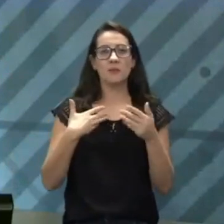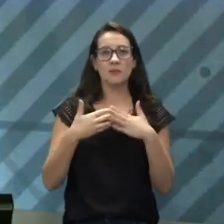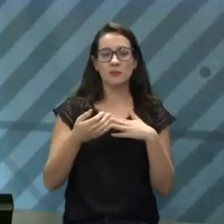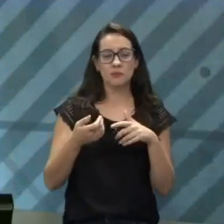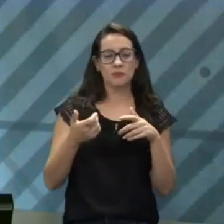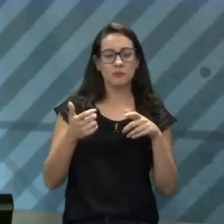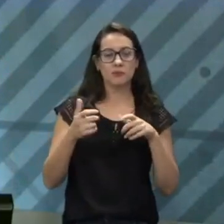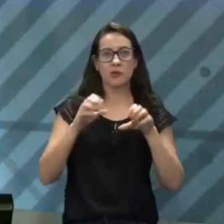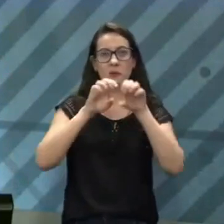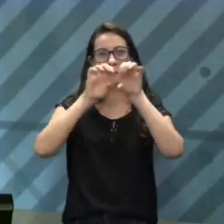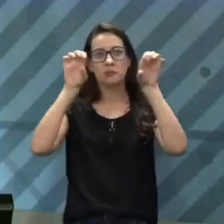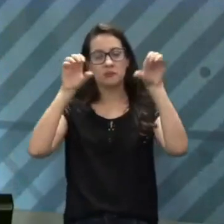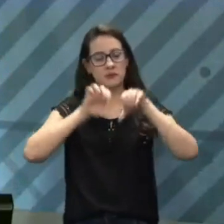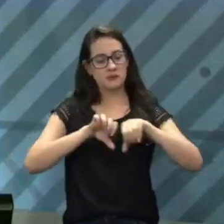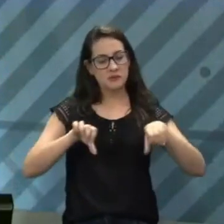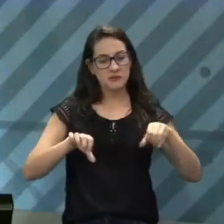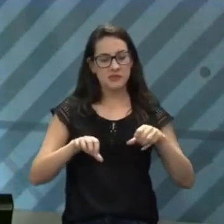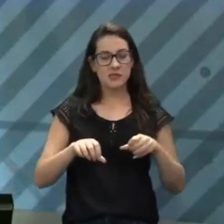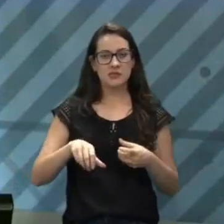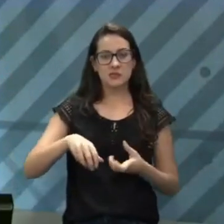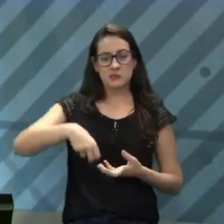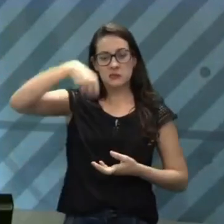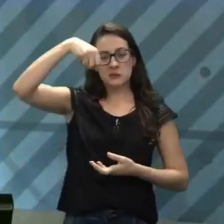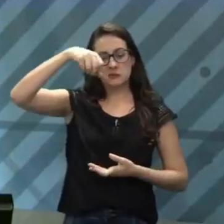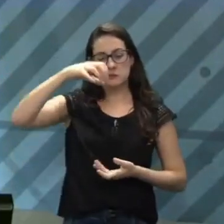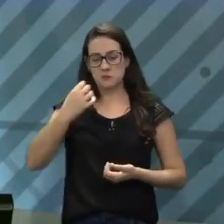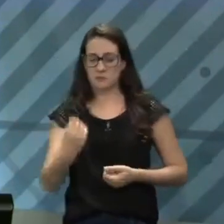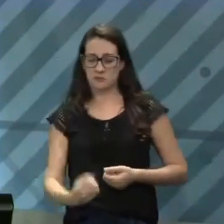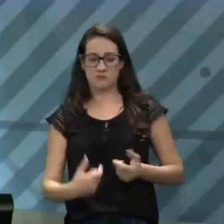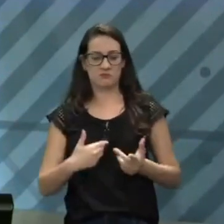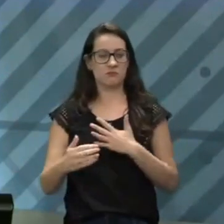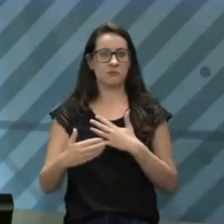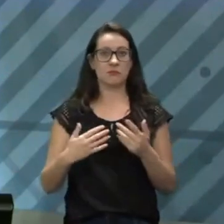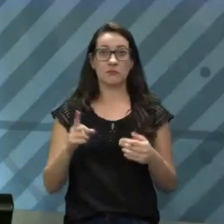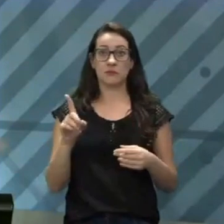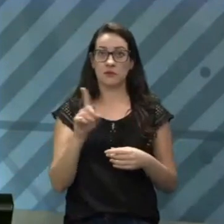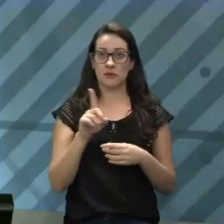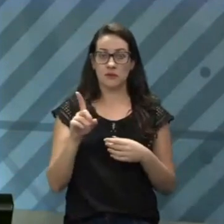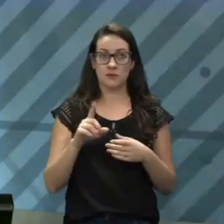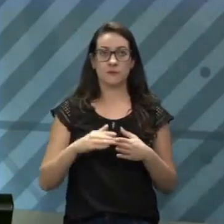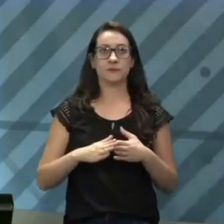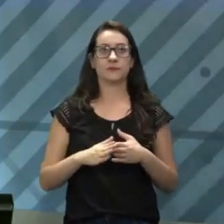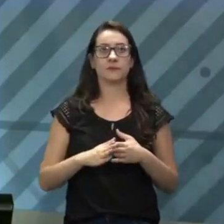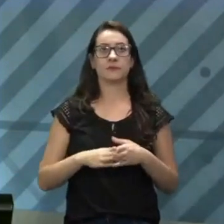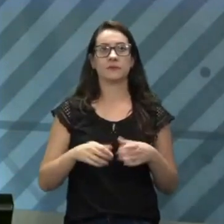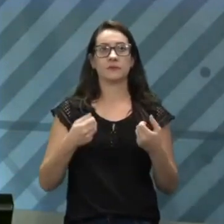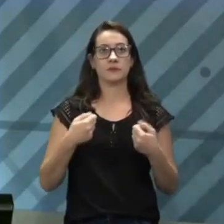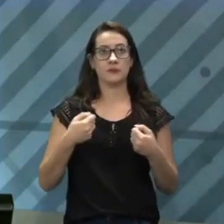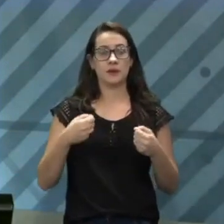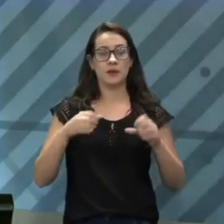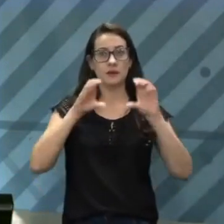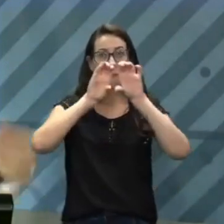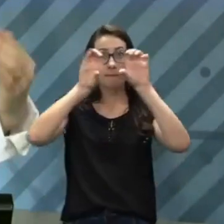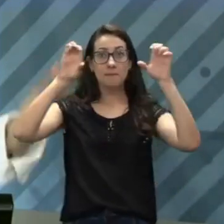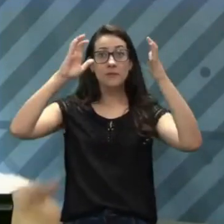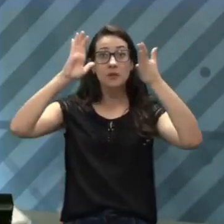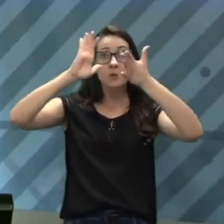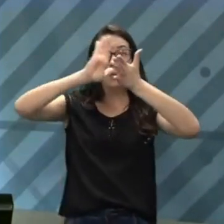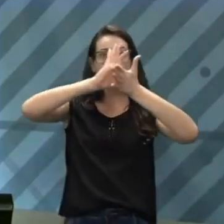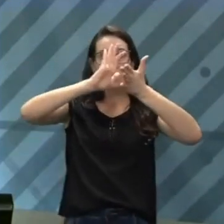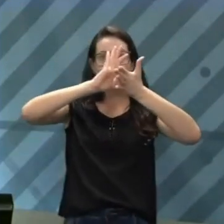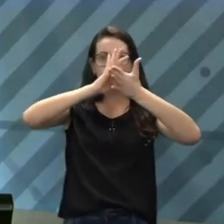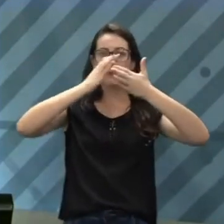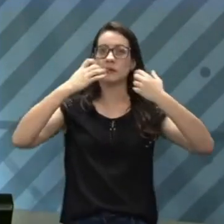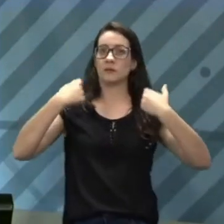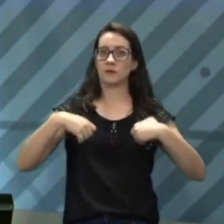direção. Não, a parte ancorada do estribo, o fechamento do estribo, tem que estar na parte comprimida da nossa viga,